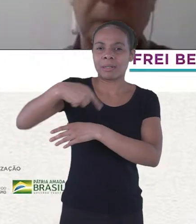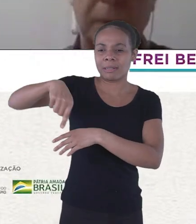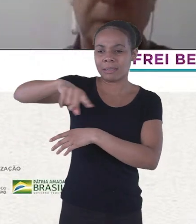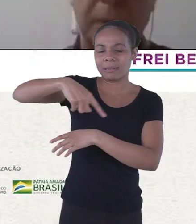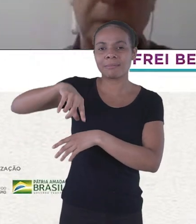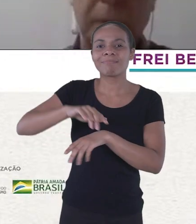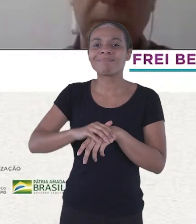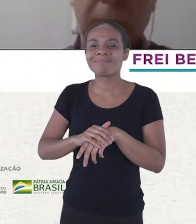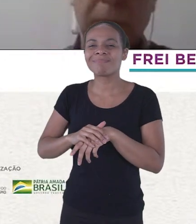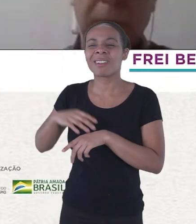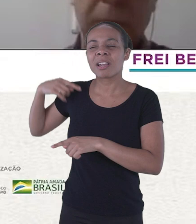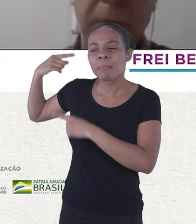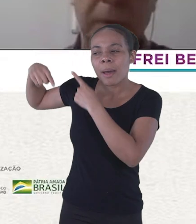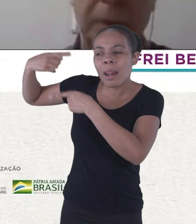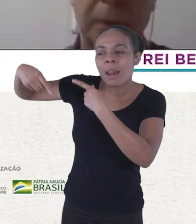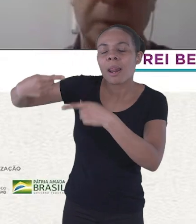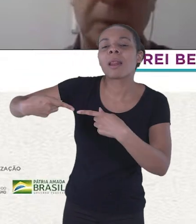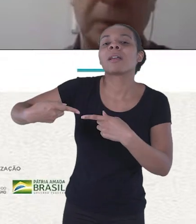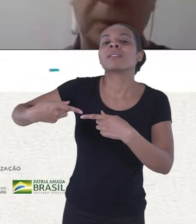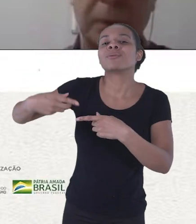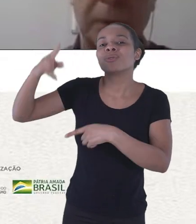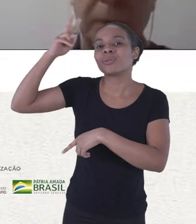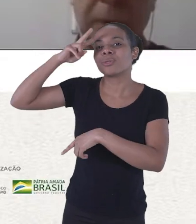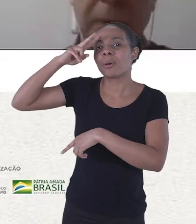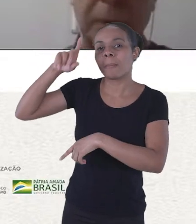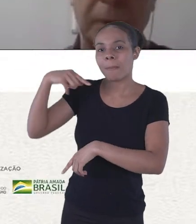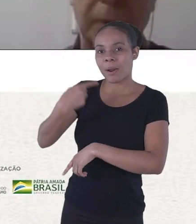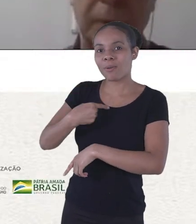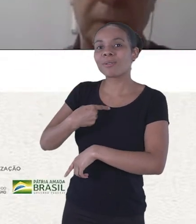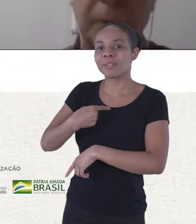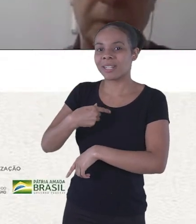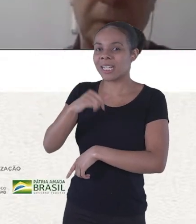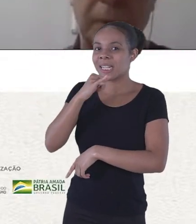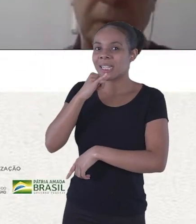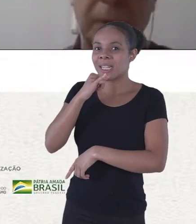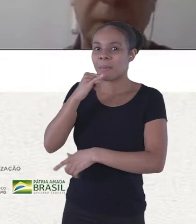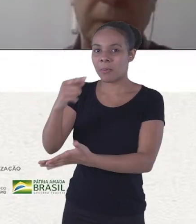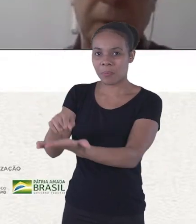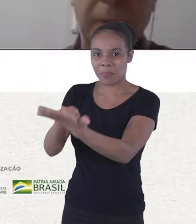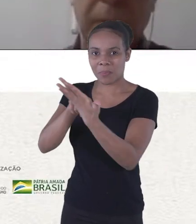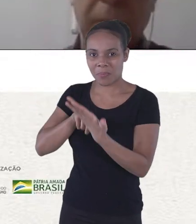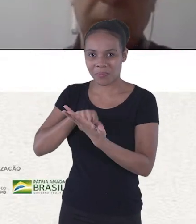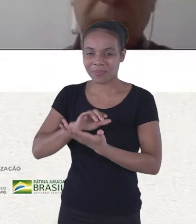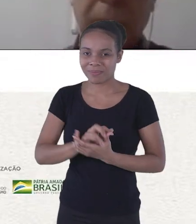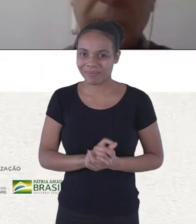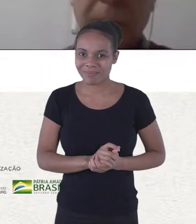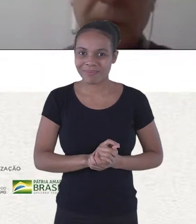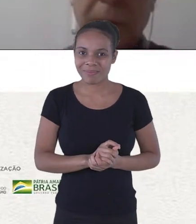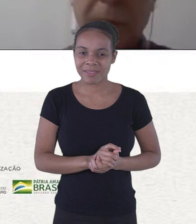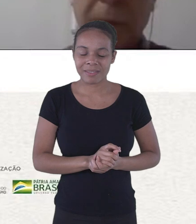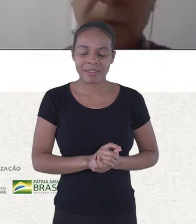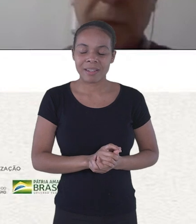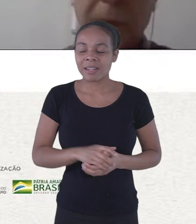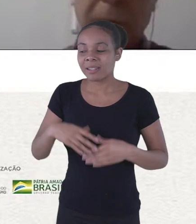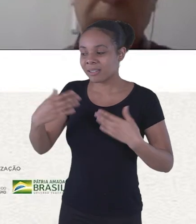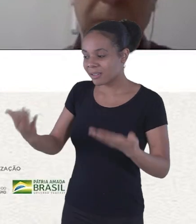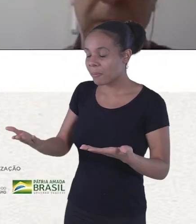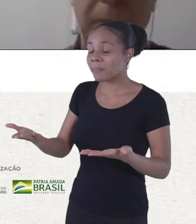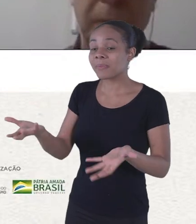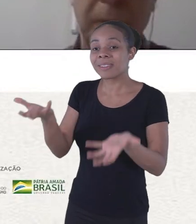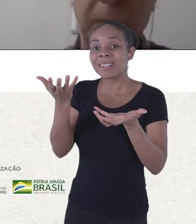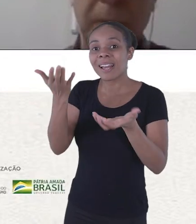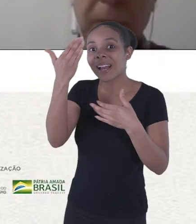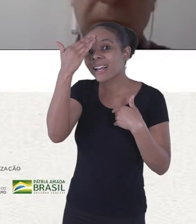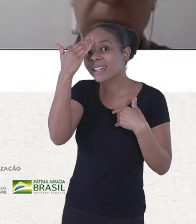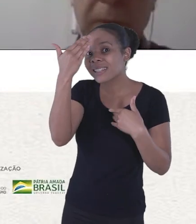historicamente, que serve de exemplo para todos nós. Luiz, da minha parte é agradecer. São 35 anos